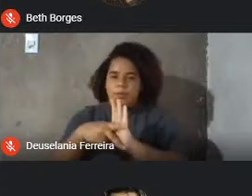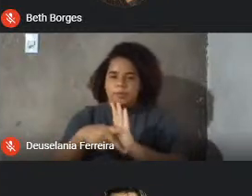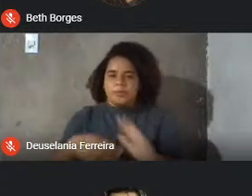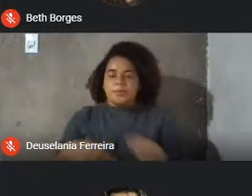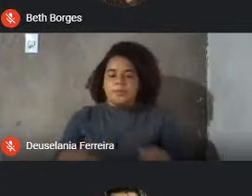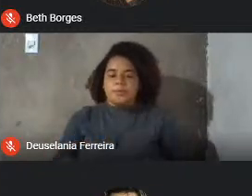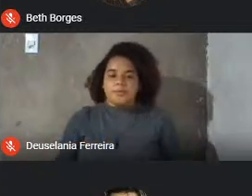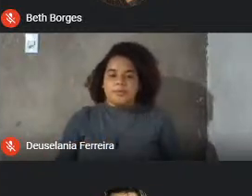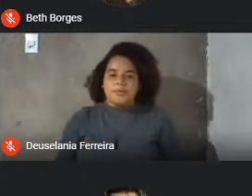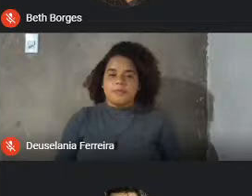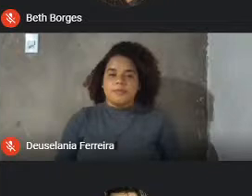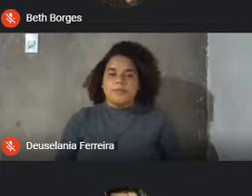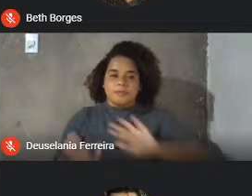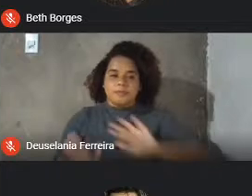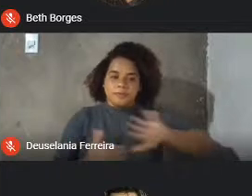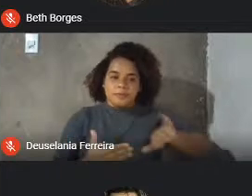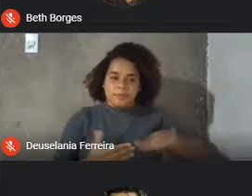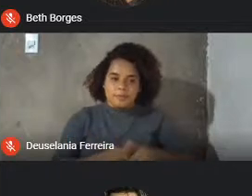passar, Rafael.